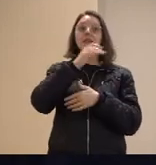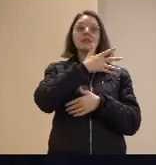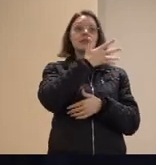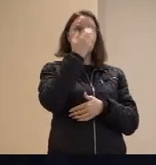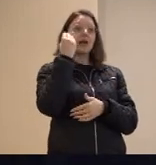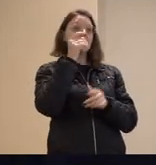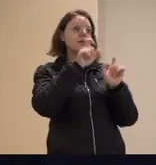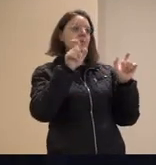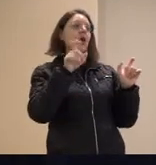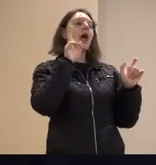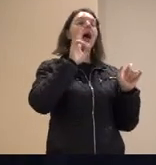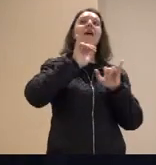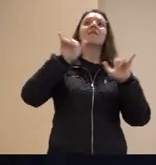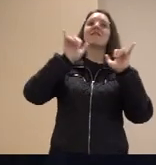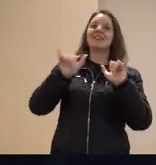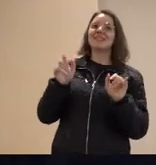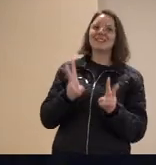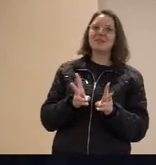e lembra.